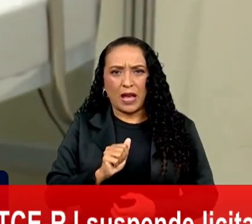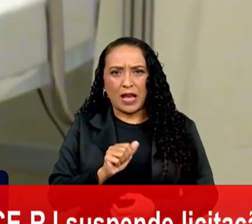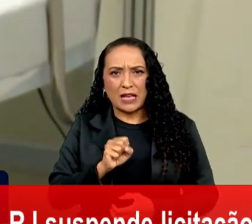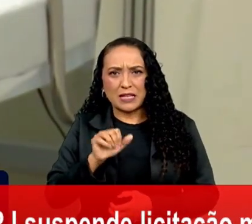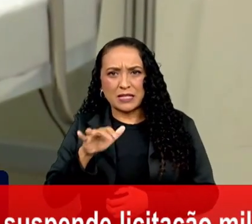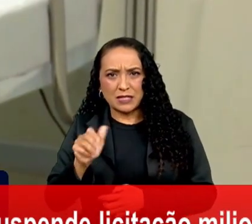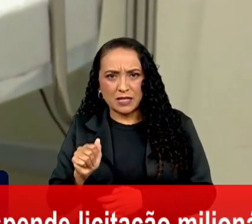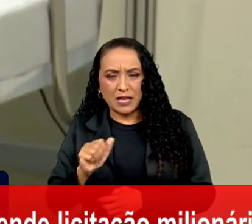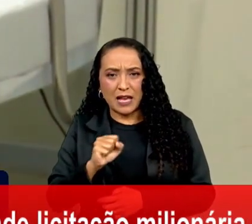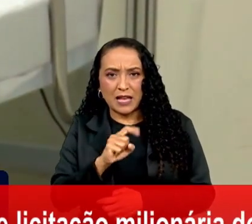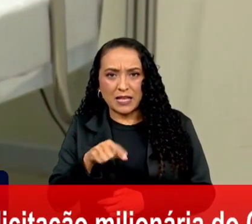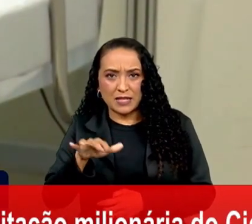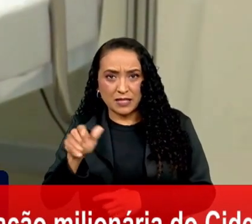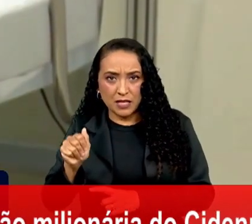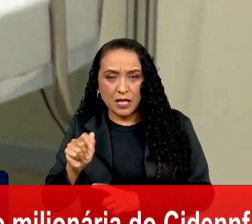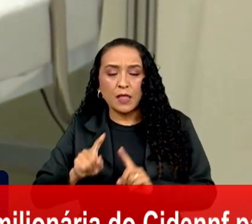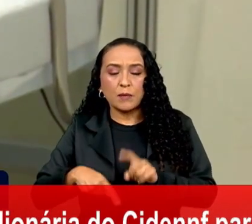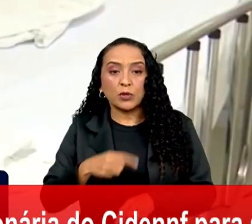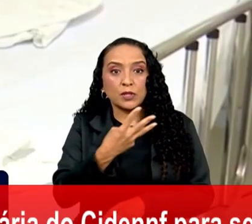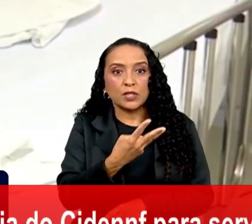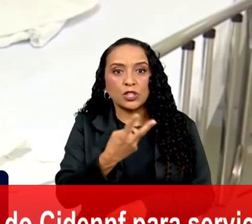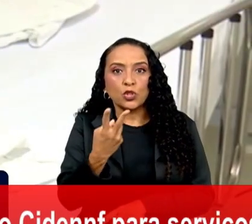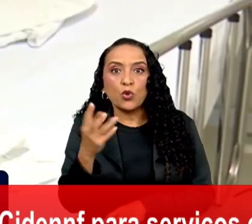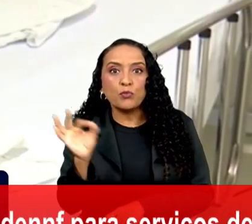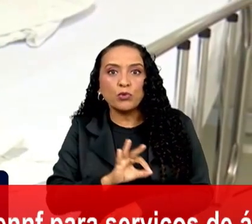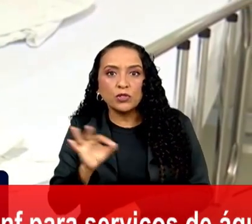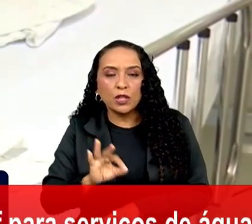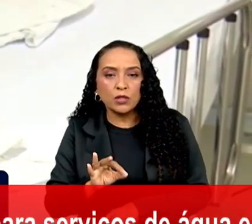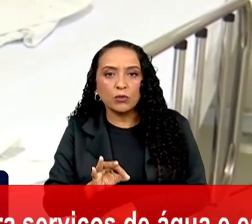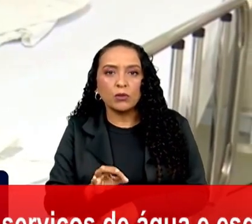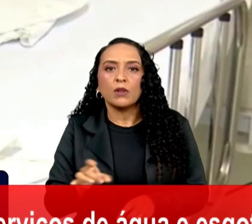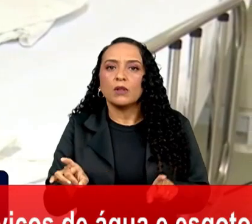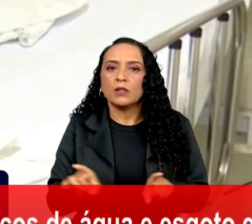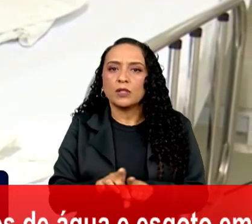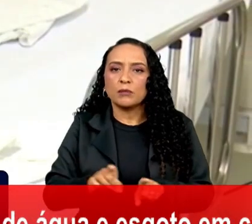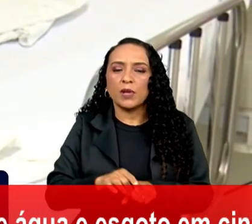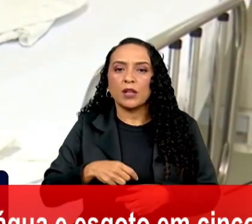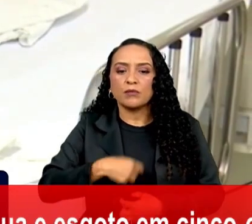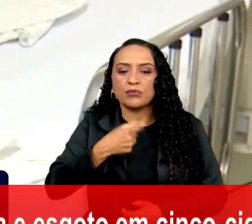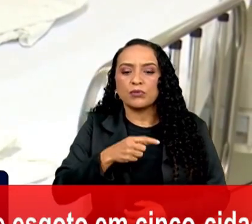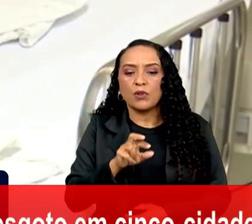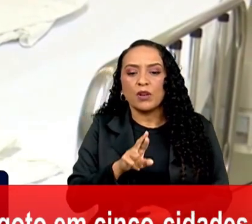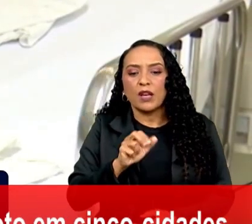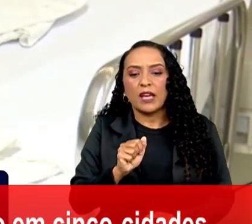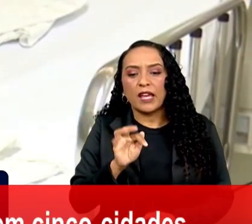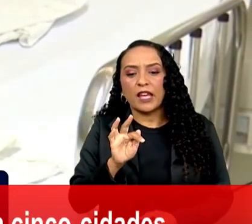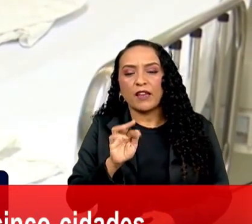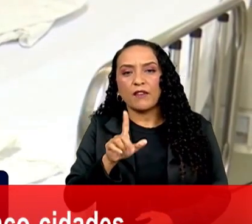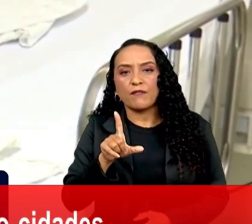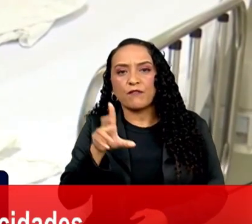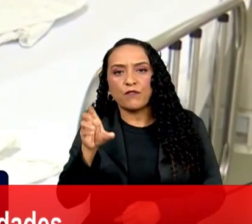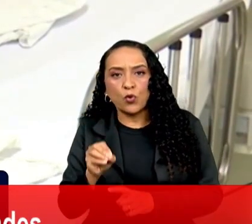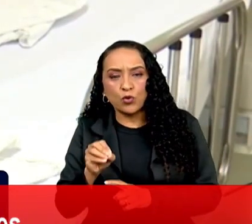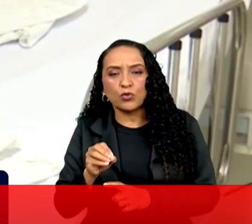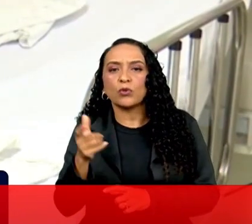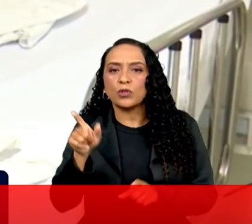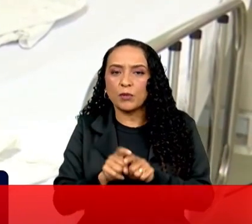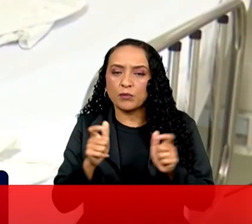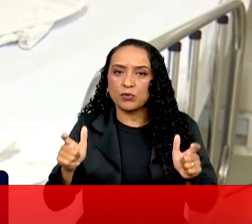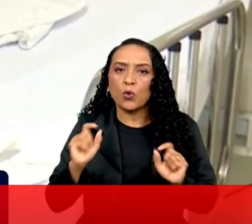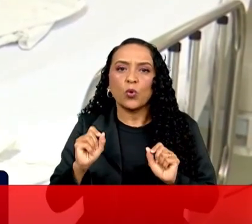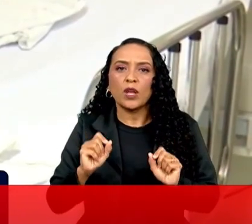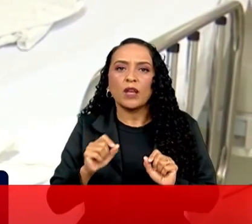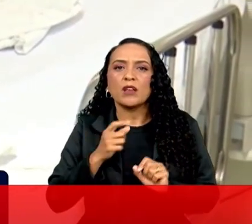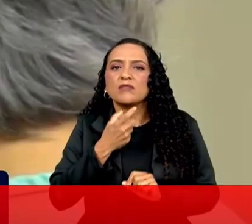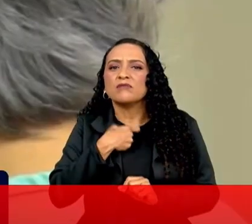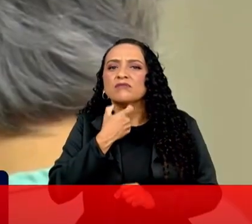Covid-19. E muitas dessas pessoas que sobreviveram à Covid-19, depois de ter a doença, elas